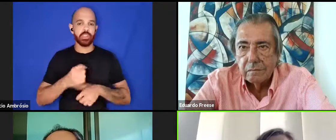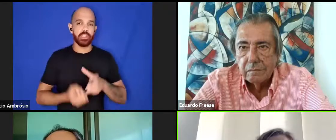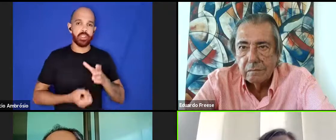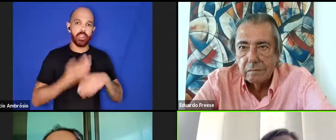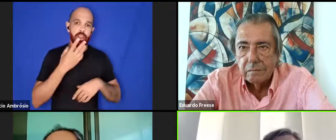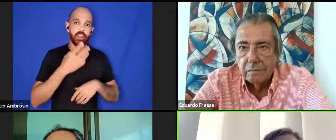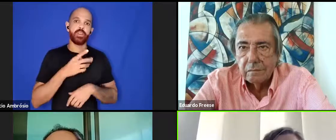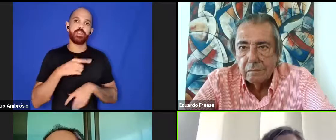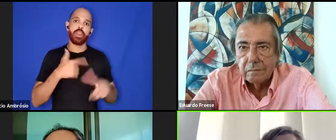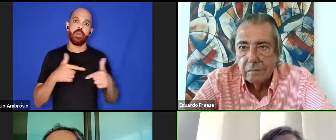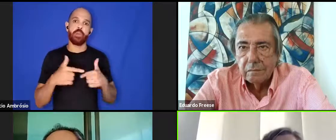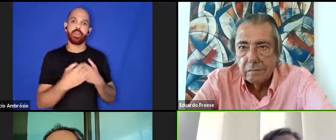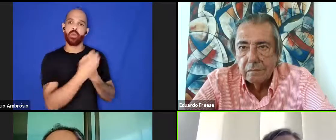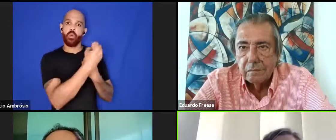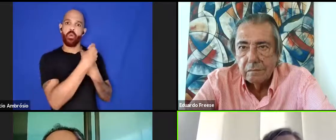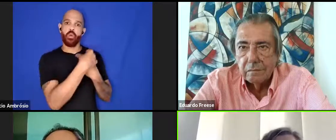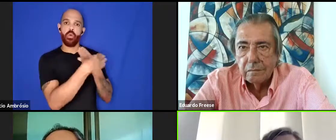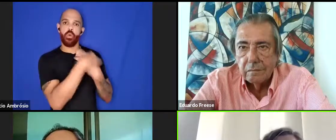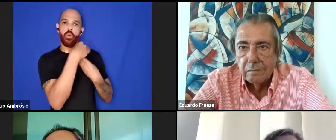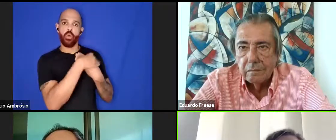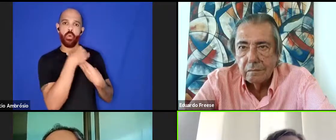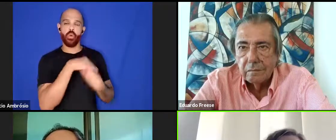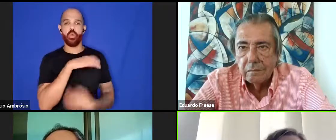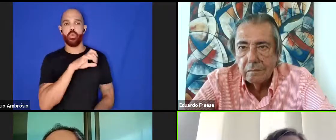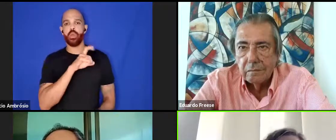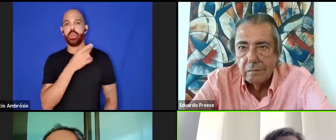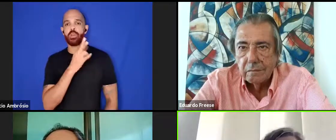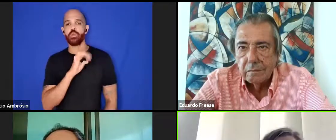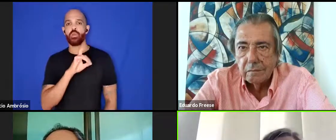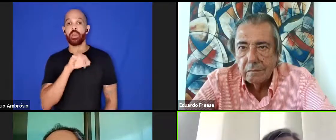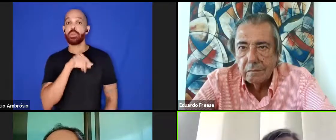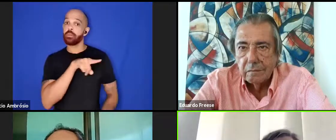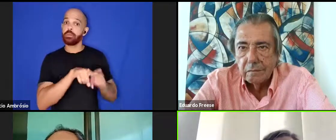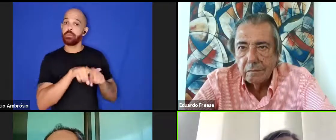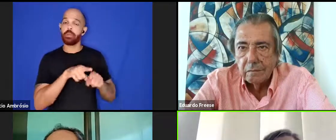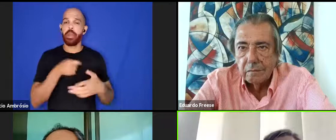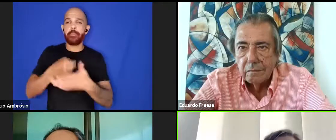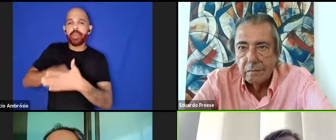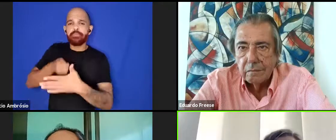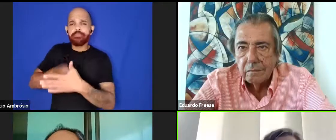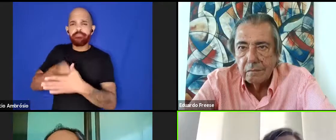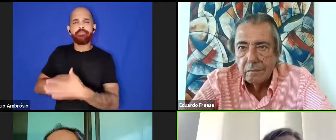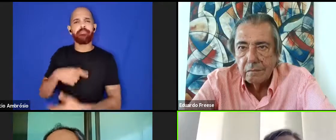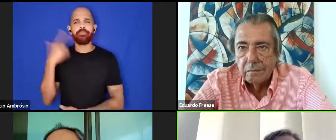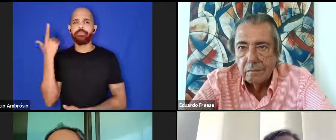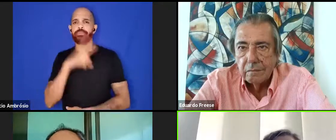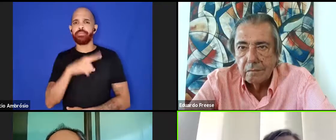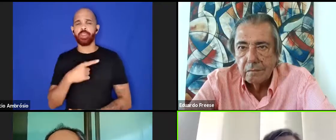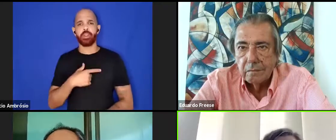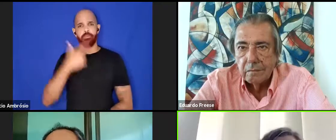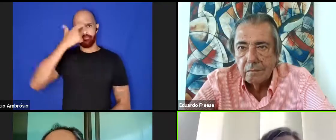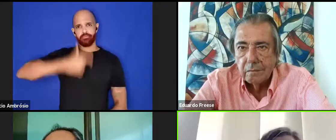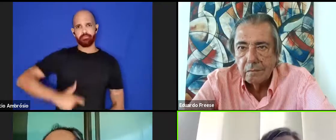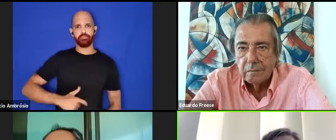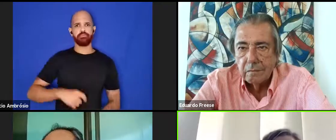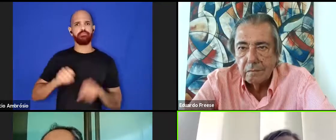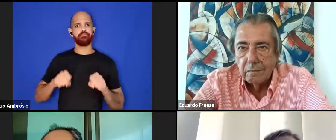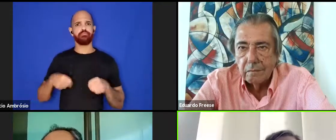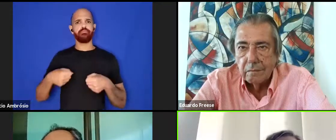também a forma como a militância dele me fez uma pessoa também engajada no campo da